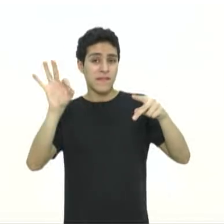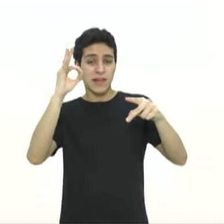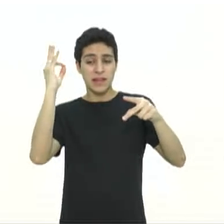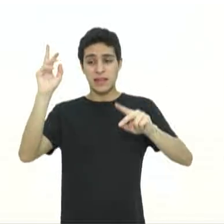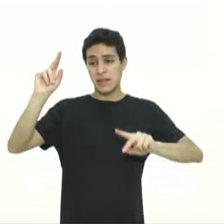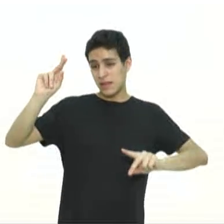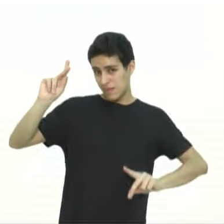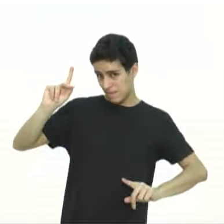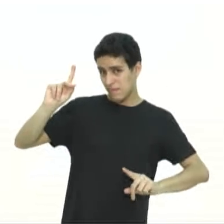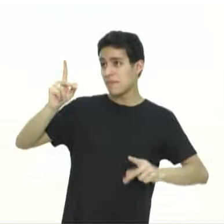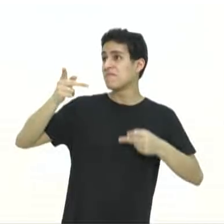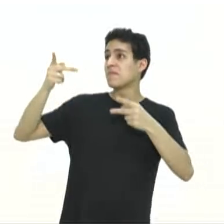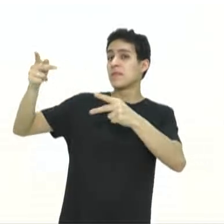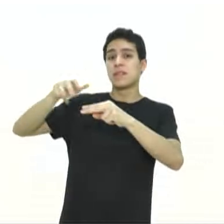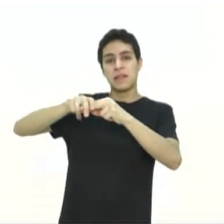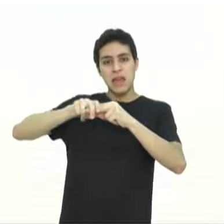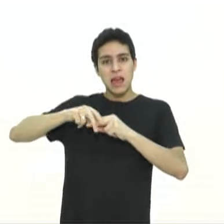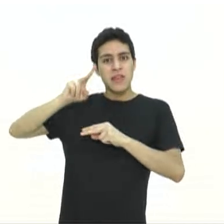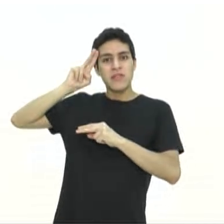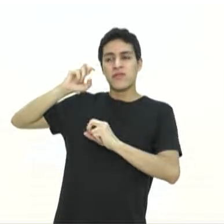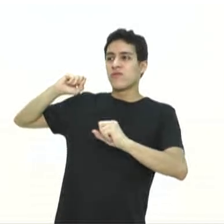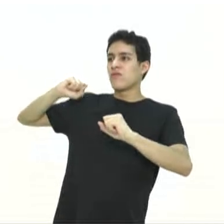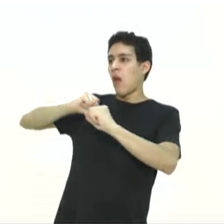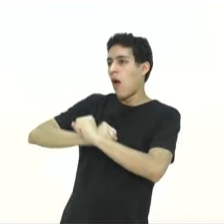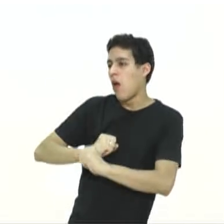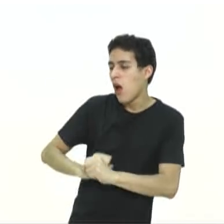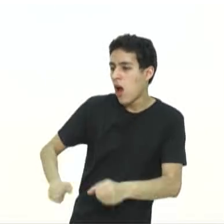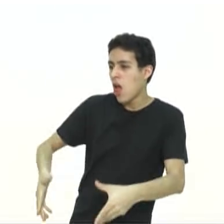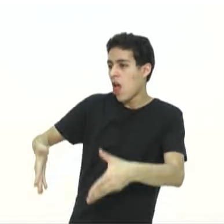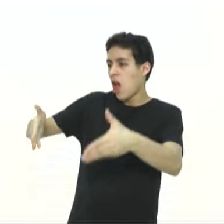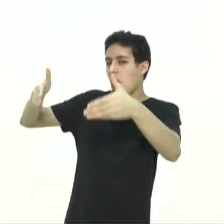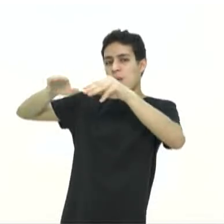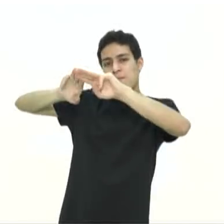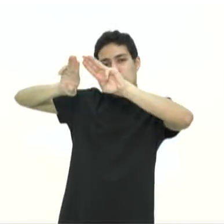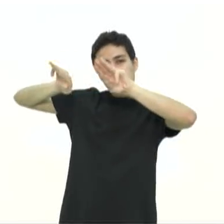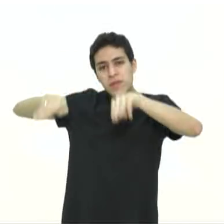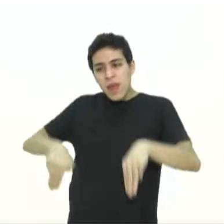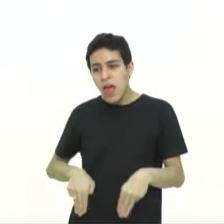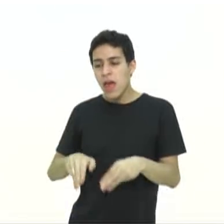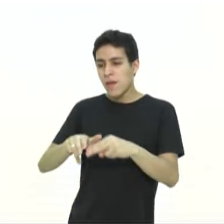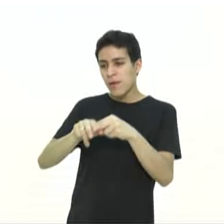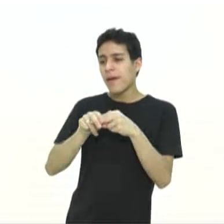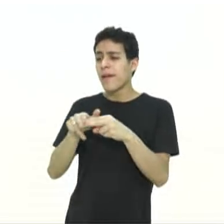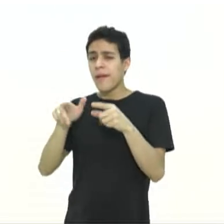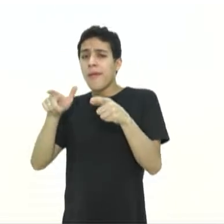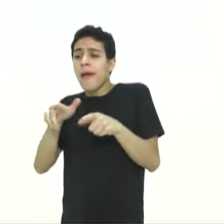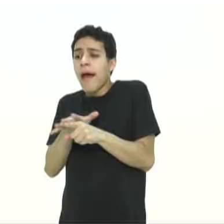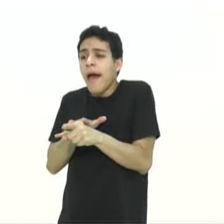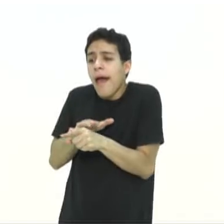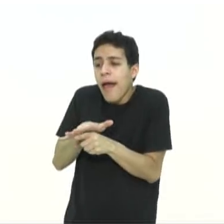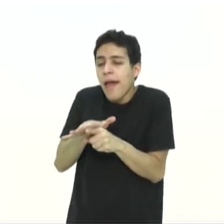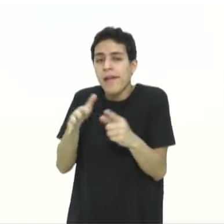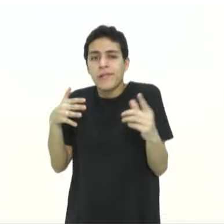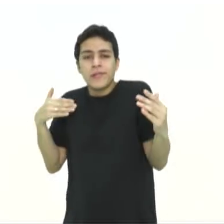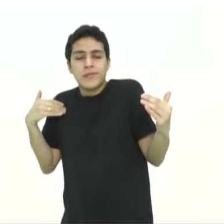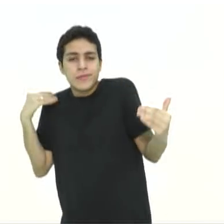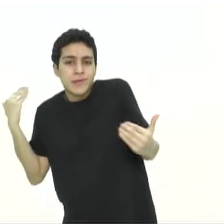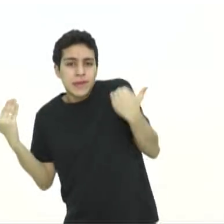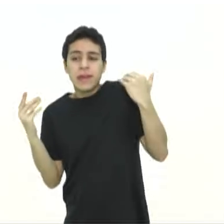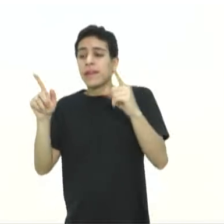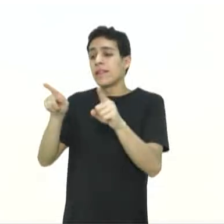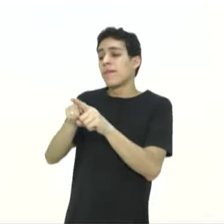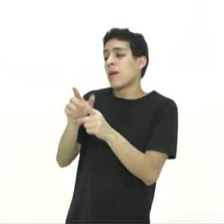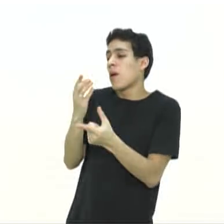por conta da história, né, as construções históricas, os museus, atividades de entretenimento e a gastronomia. A